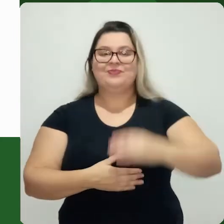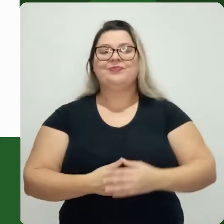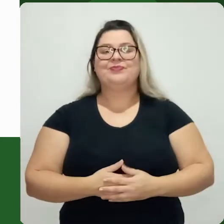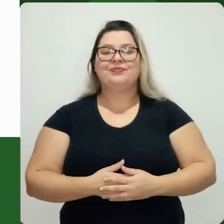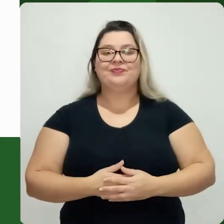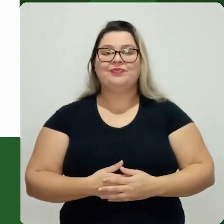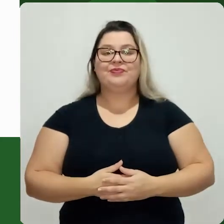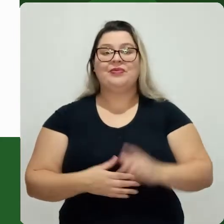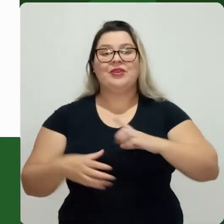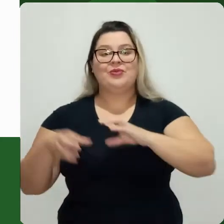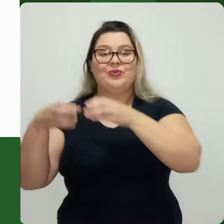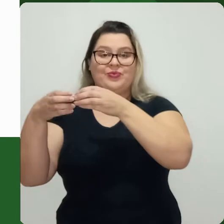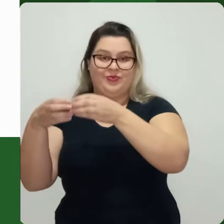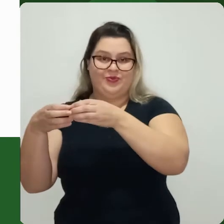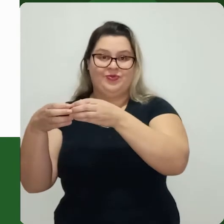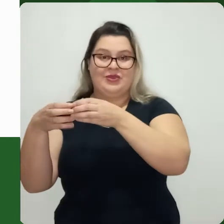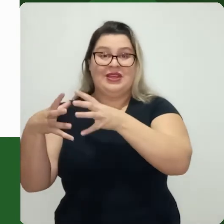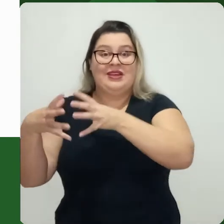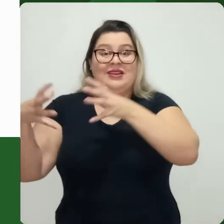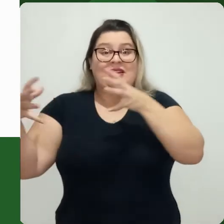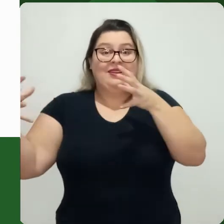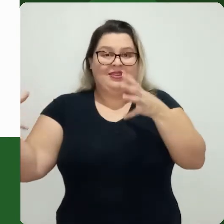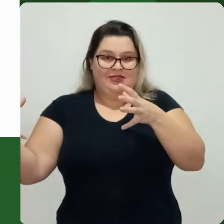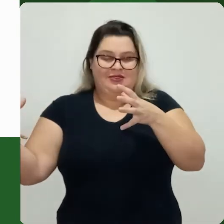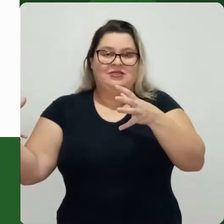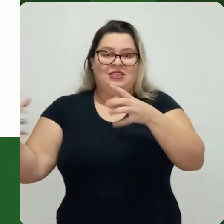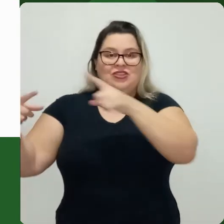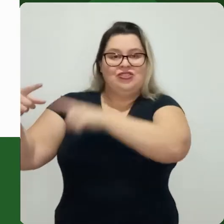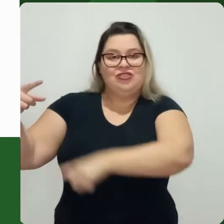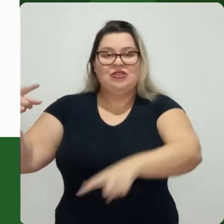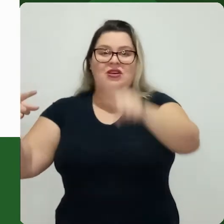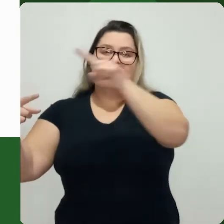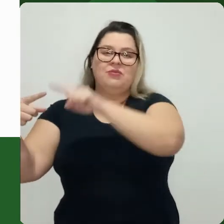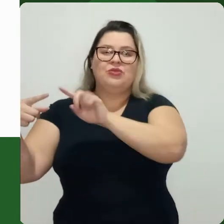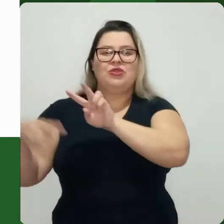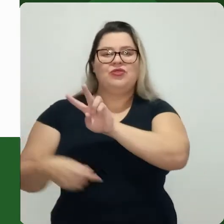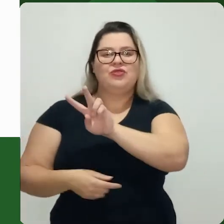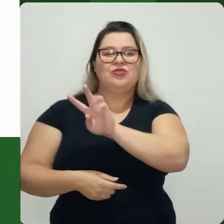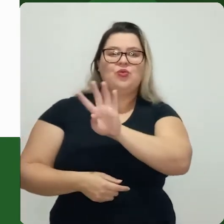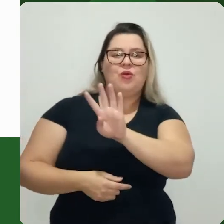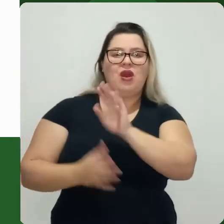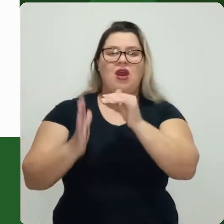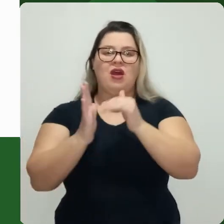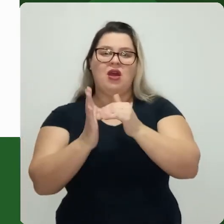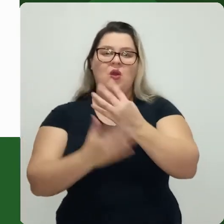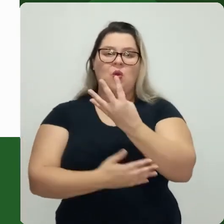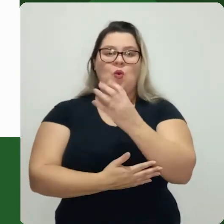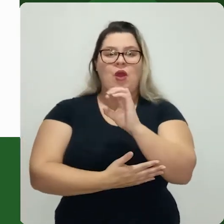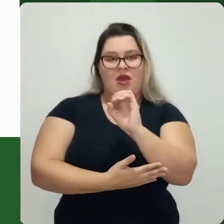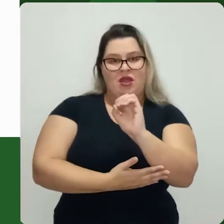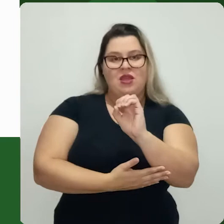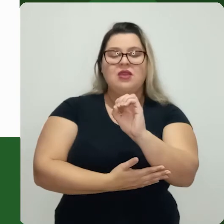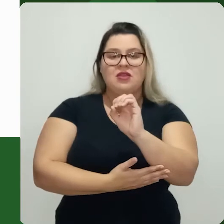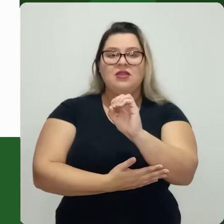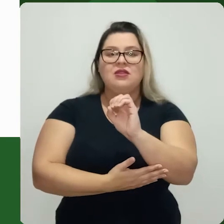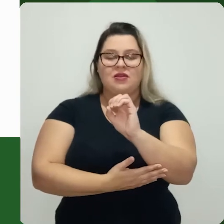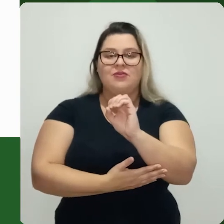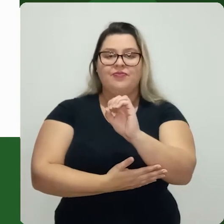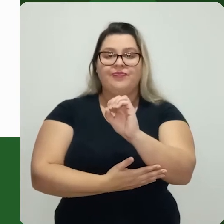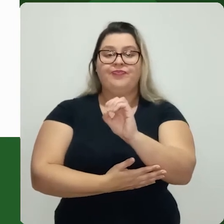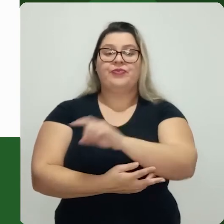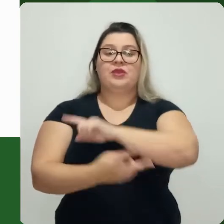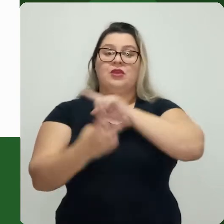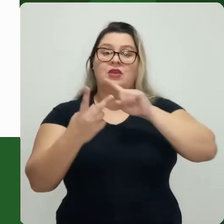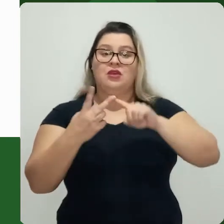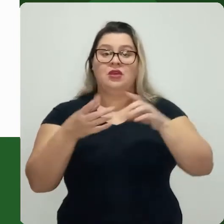principais. Os teares de grande diâmetro, que possuem entre 24 e 40